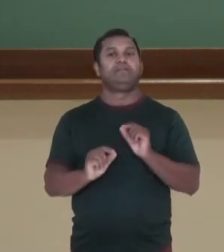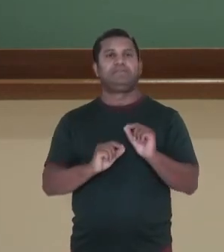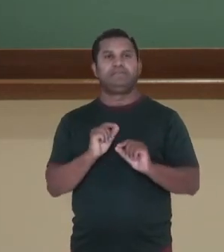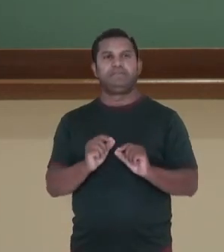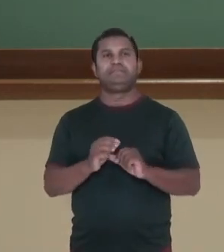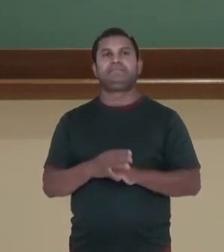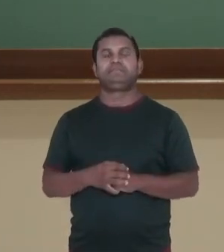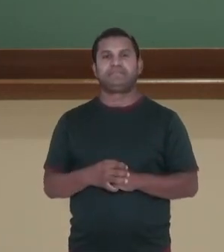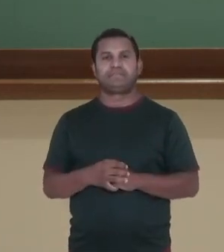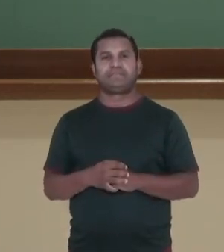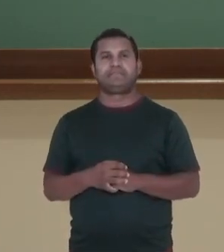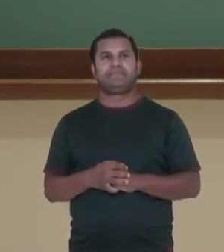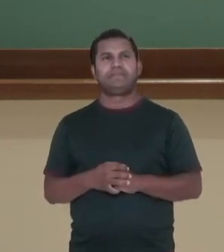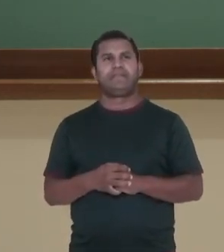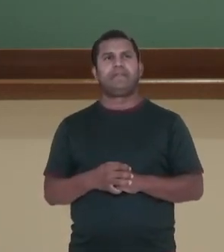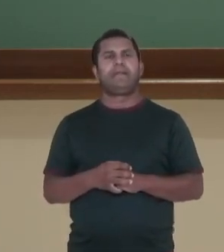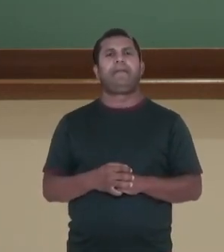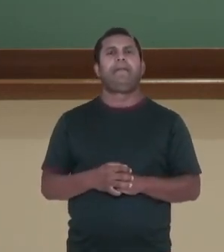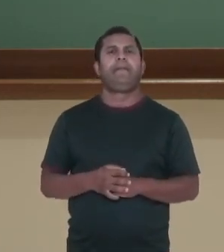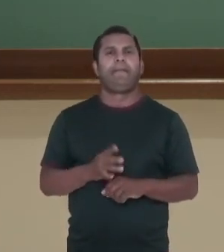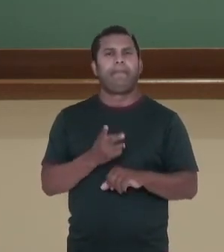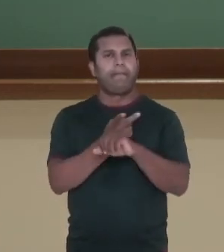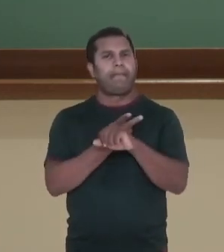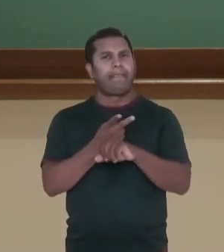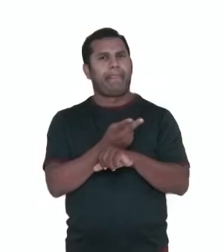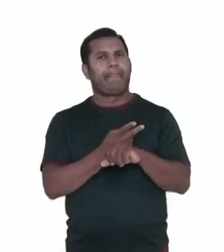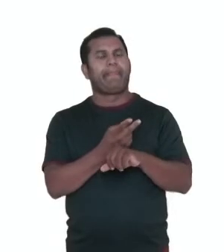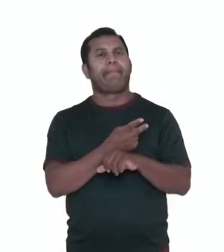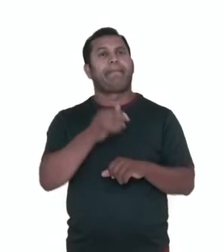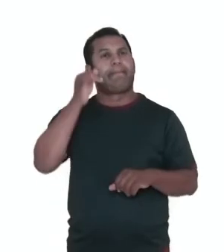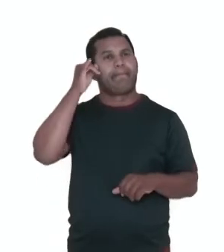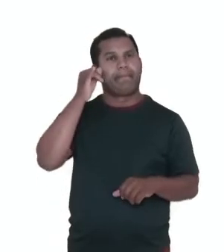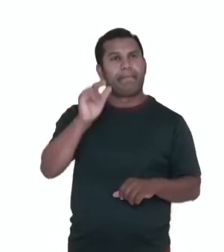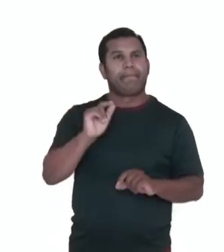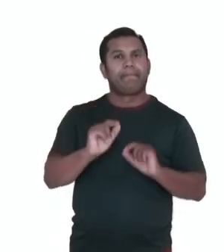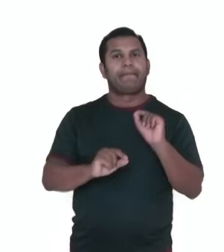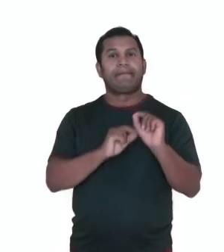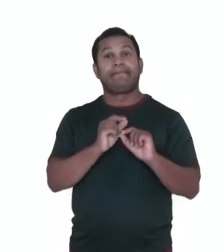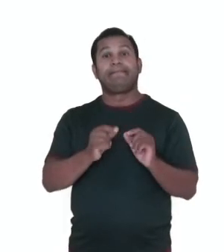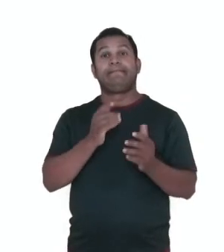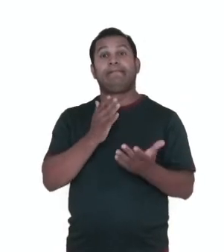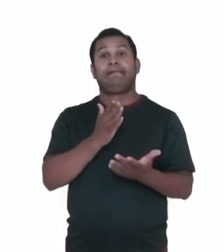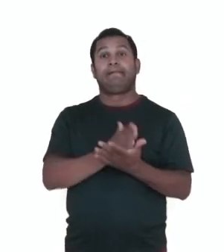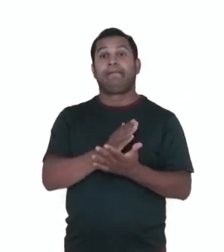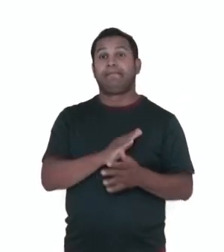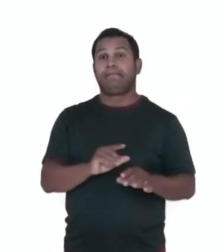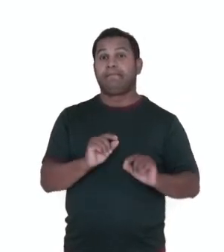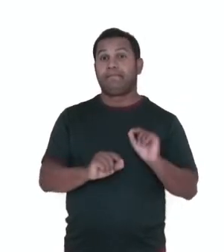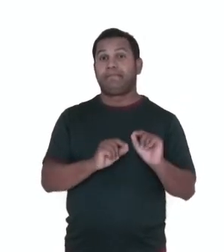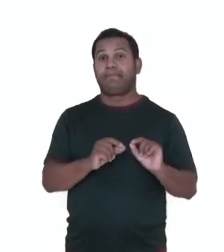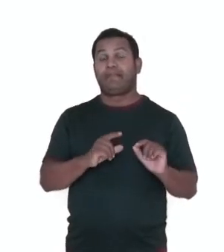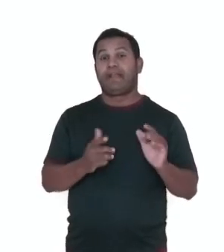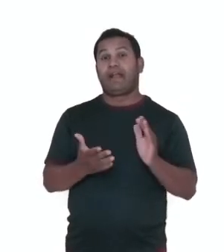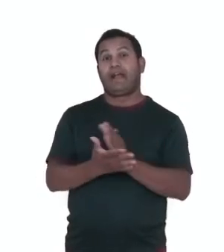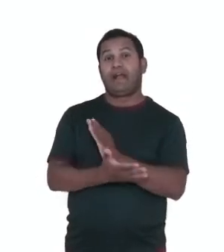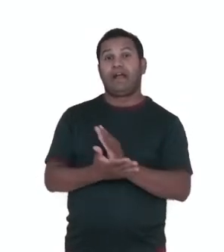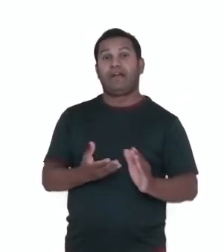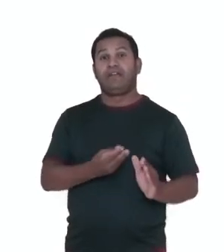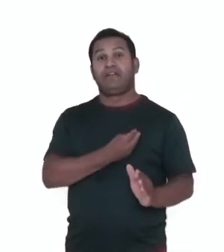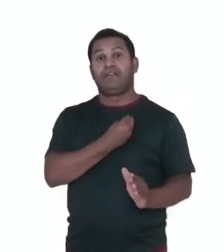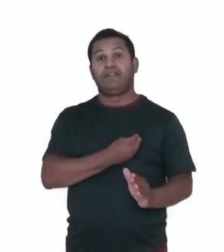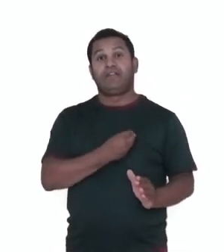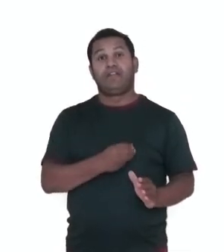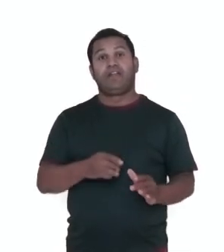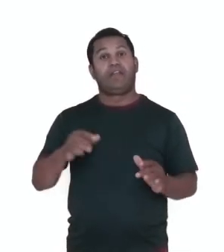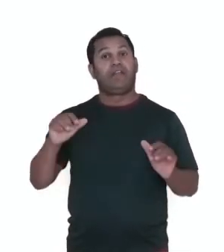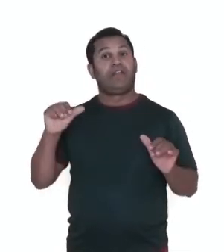né? Então, procura evitar que a vida seja afetada negativamente ou que alguns tipos de vida sejam considerados inferiores às